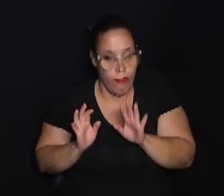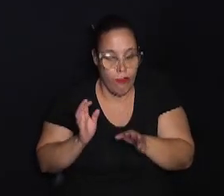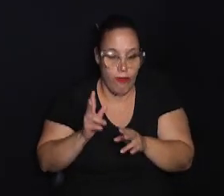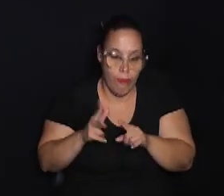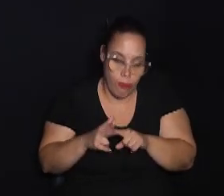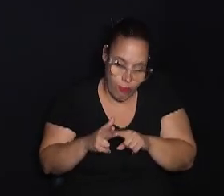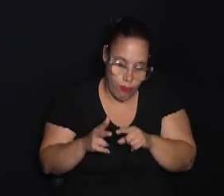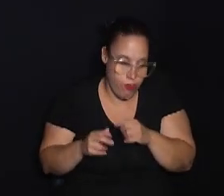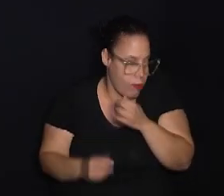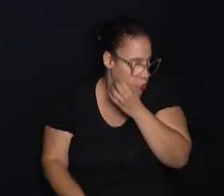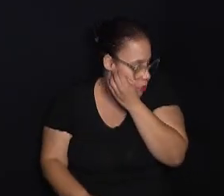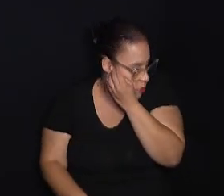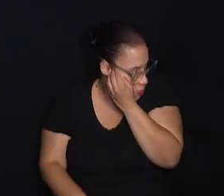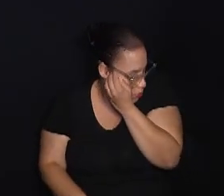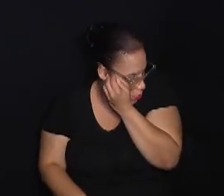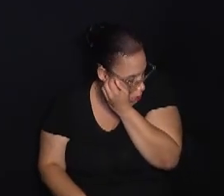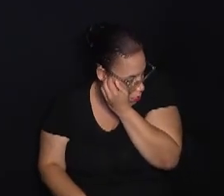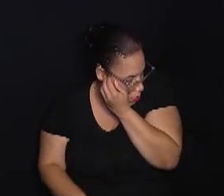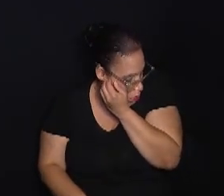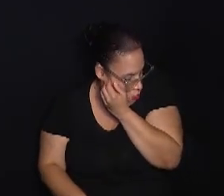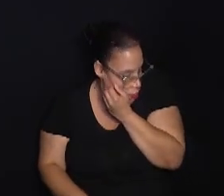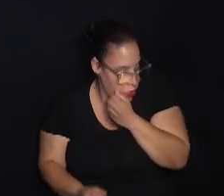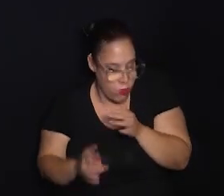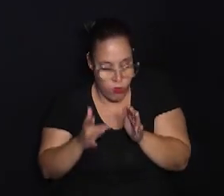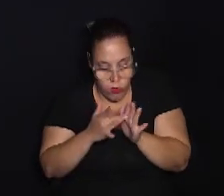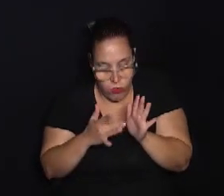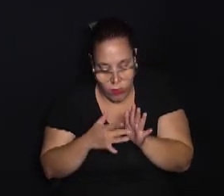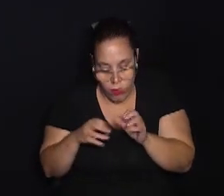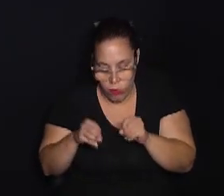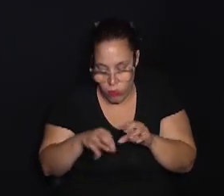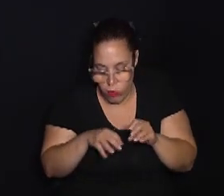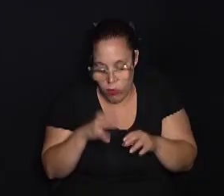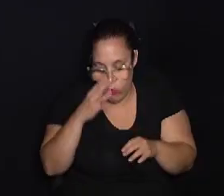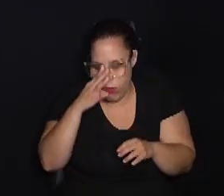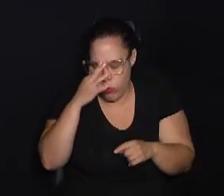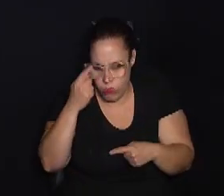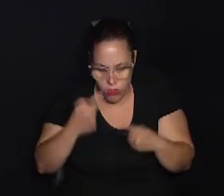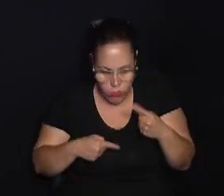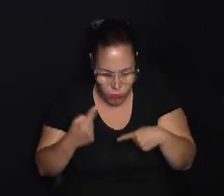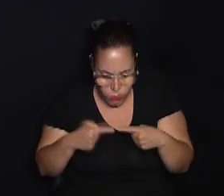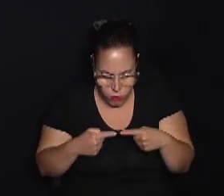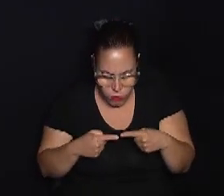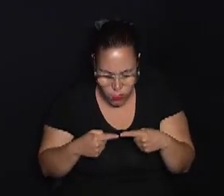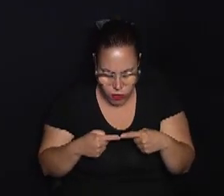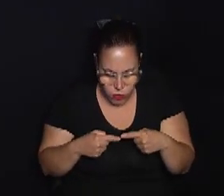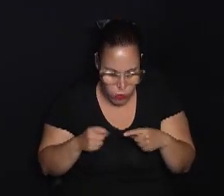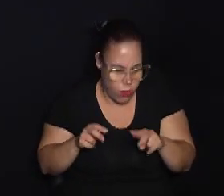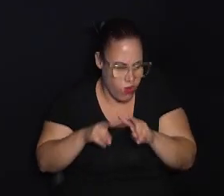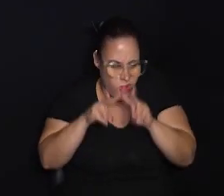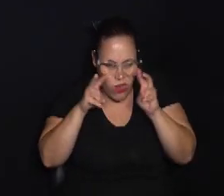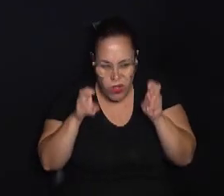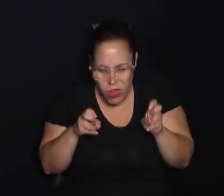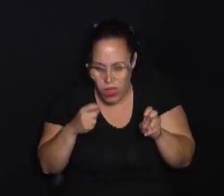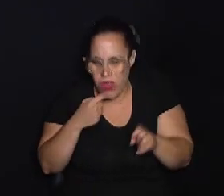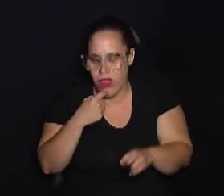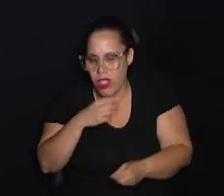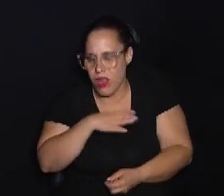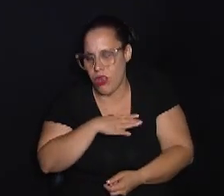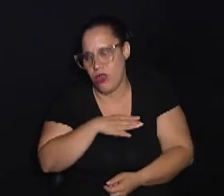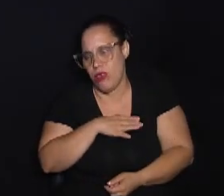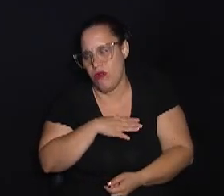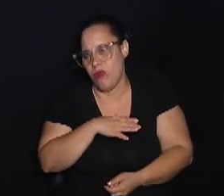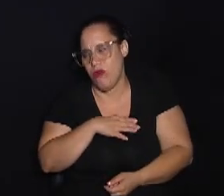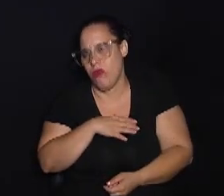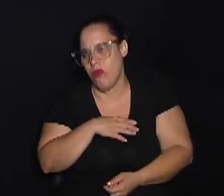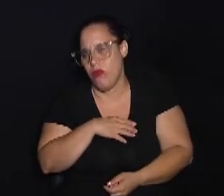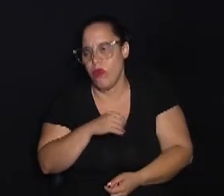suspender. E a gente tenta pautar na Comissão de Educação debates que versam sobre esse tema na cidade, né? Então a gente versa,